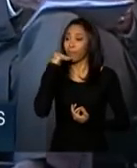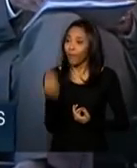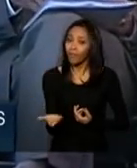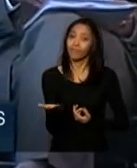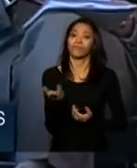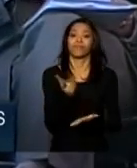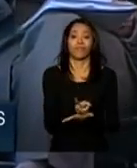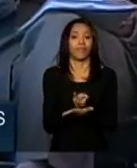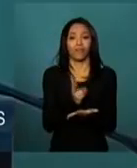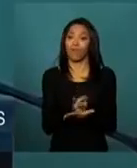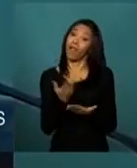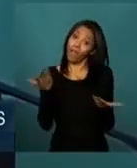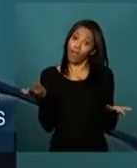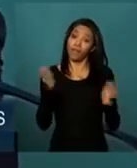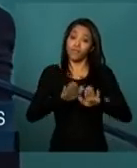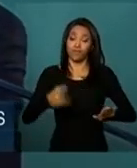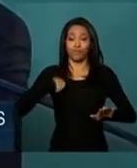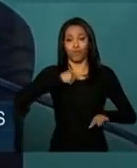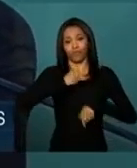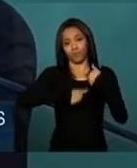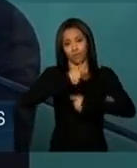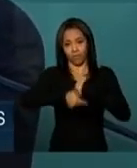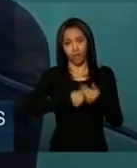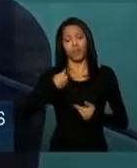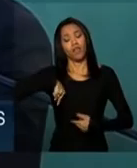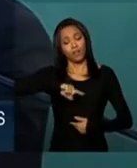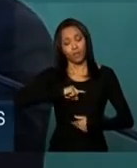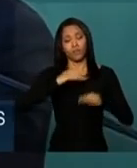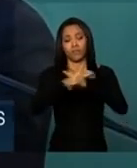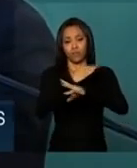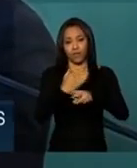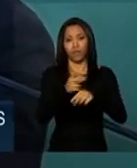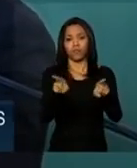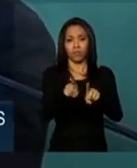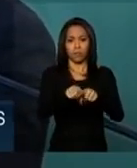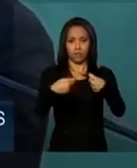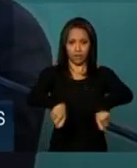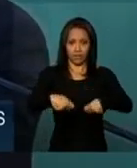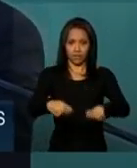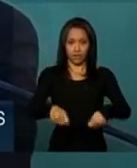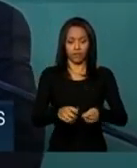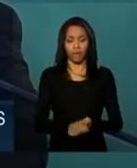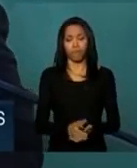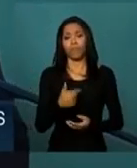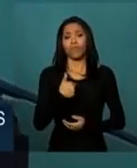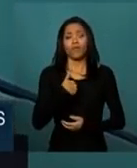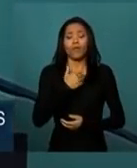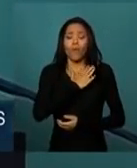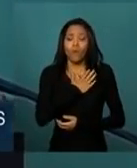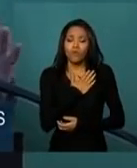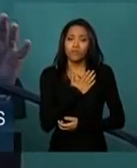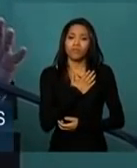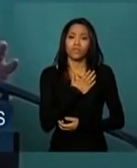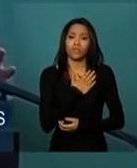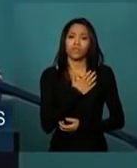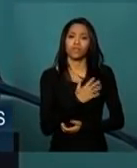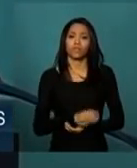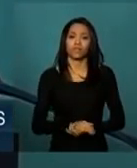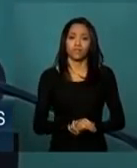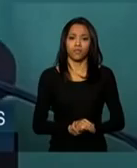reivindicação, é o nosso trabalho e a nossa cidade precisa muito mais. Eu gostaria de fazer